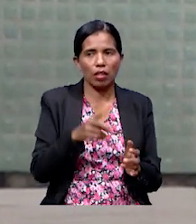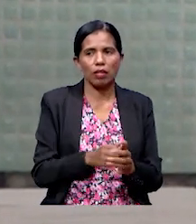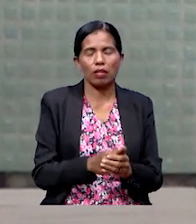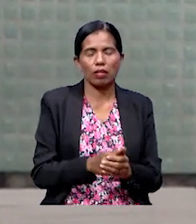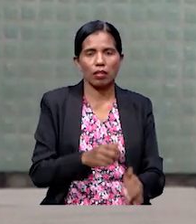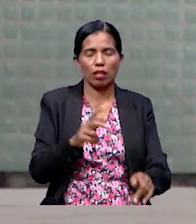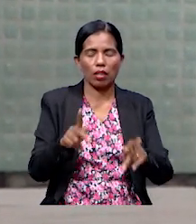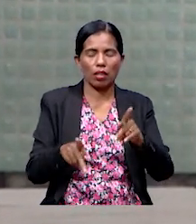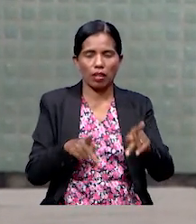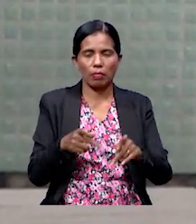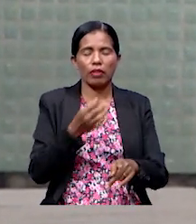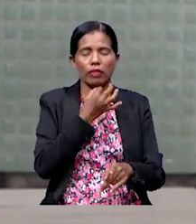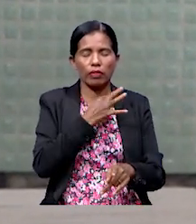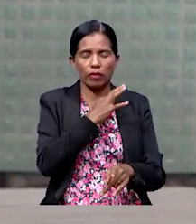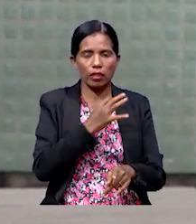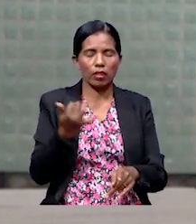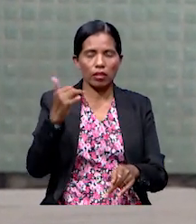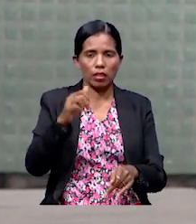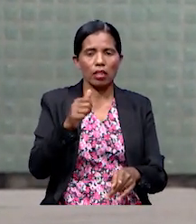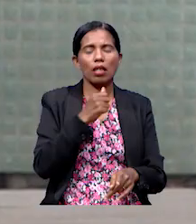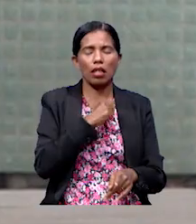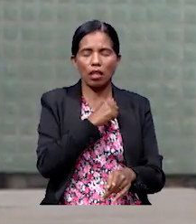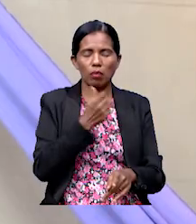vocação seminarista sira amulik sira.